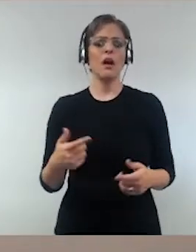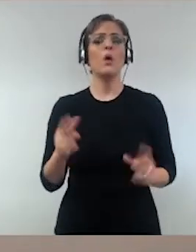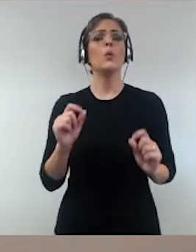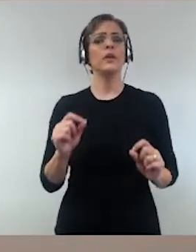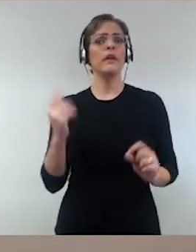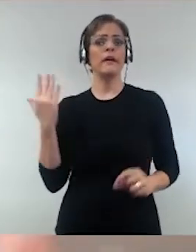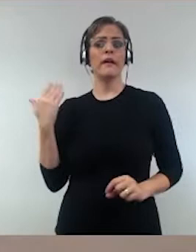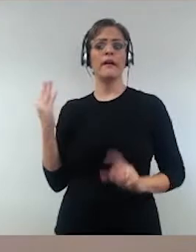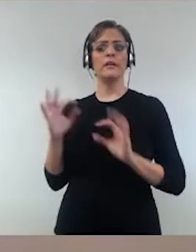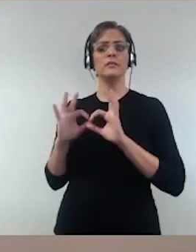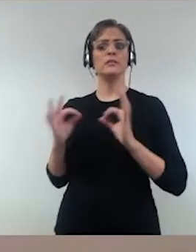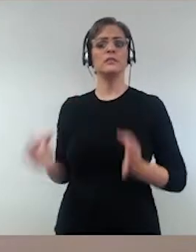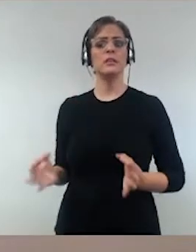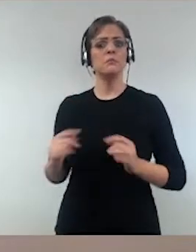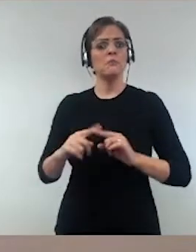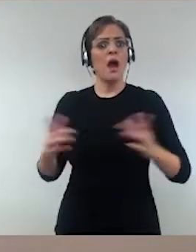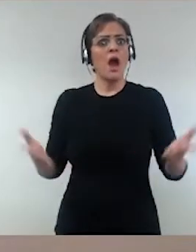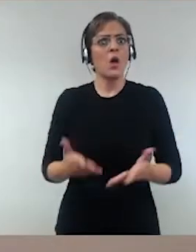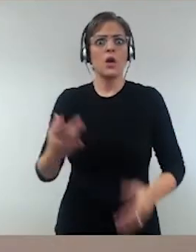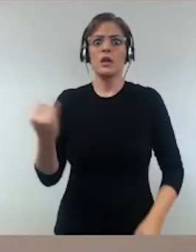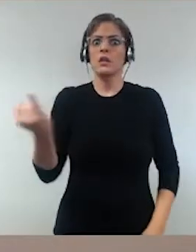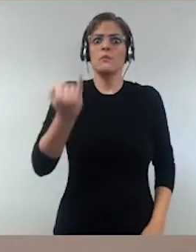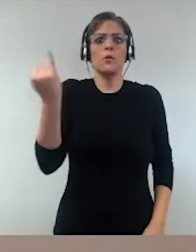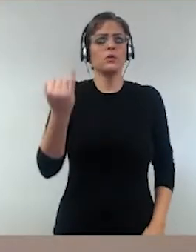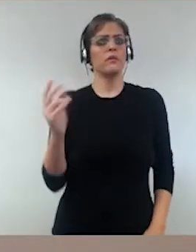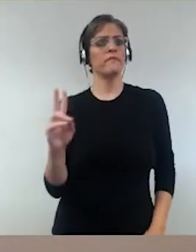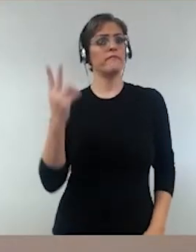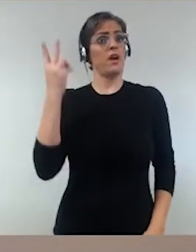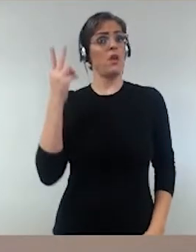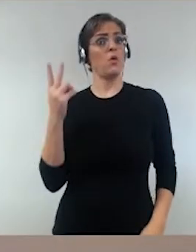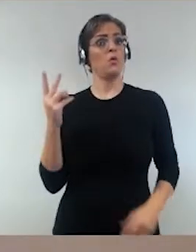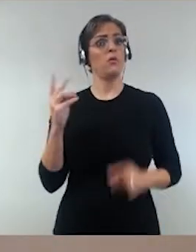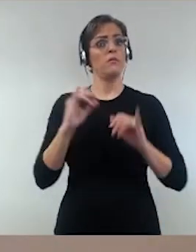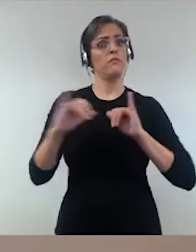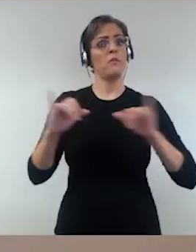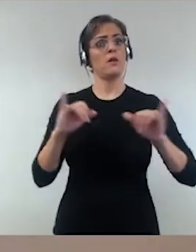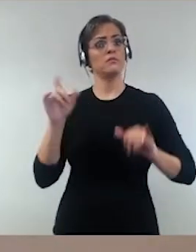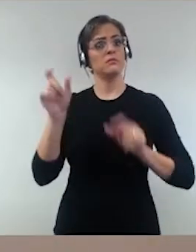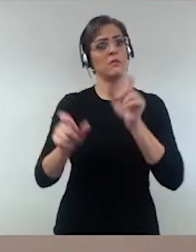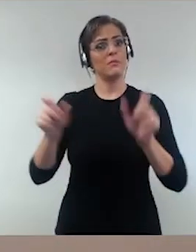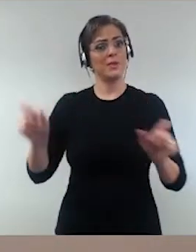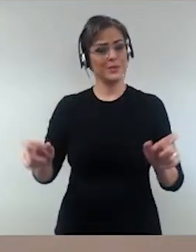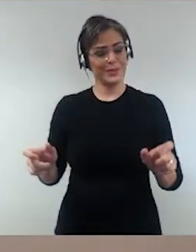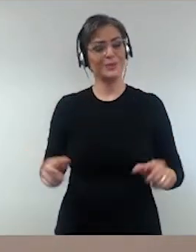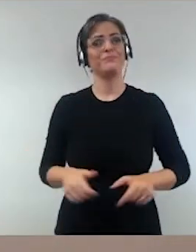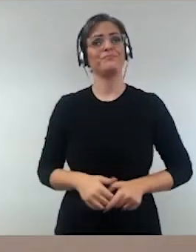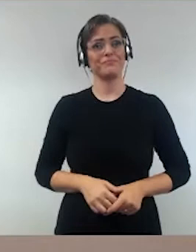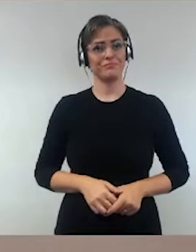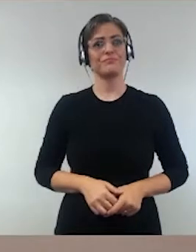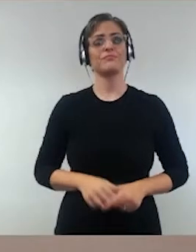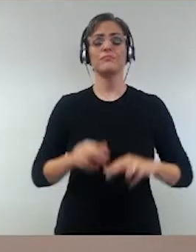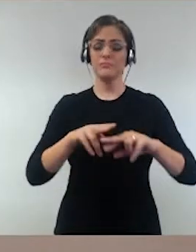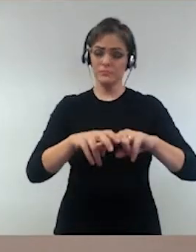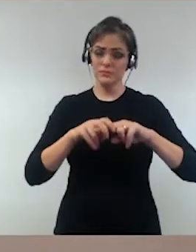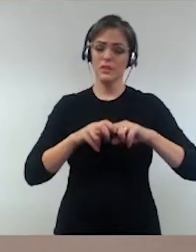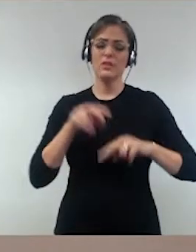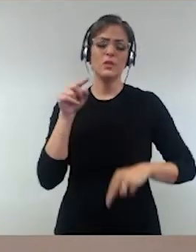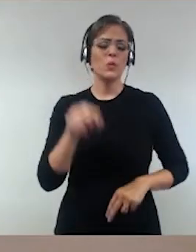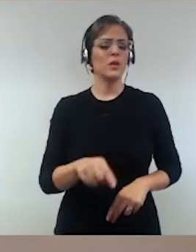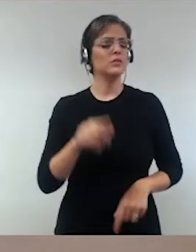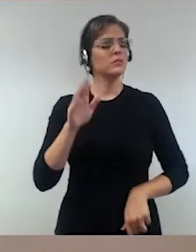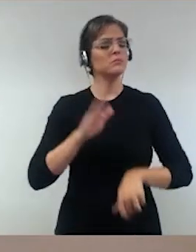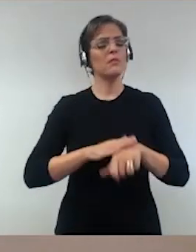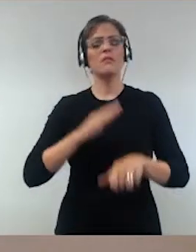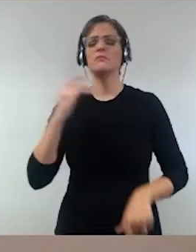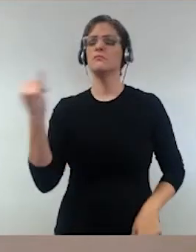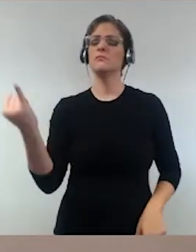insignificantes em informações poderosas e valiosas sobre aquela pessoa. Então, eu acho que essa foi a virada eu considero essa